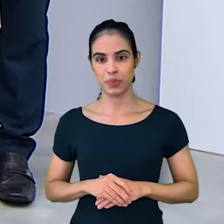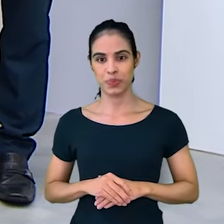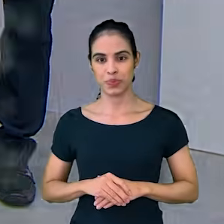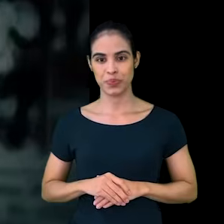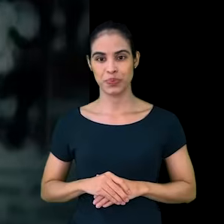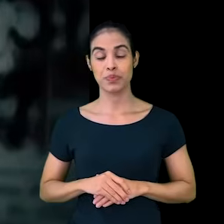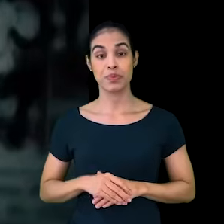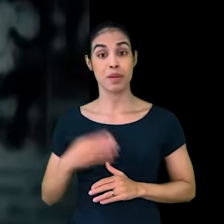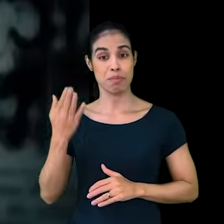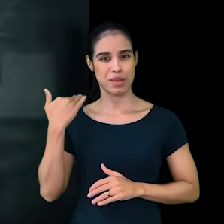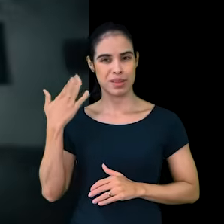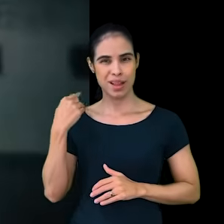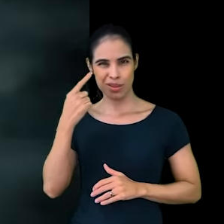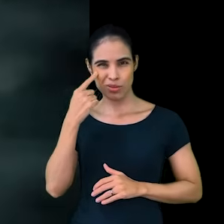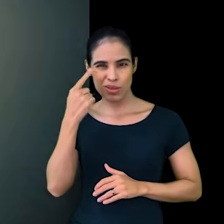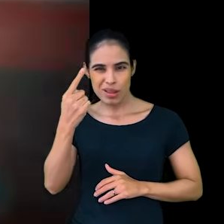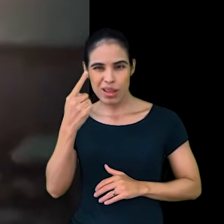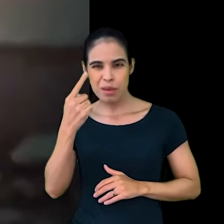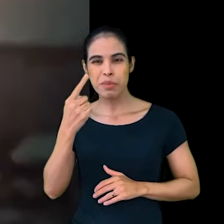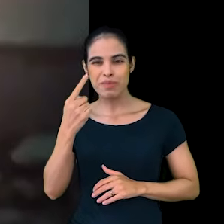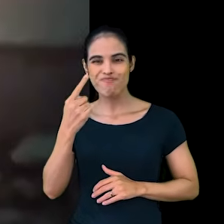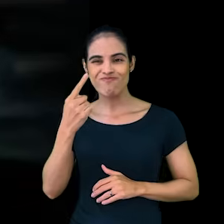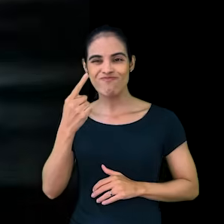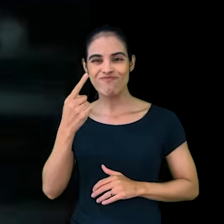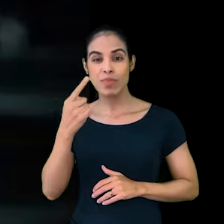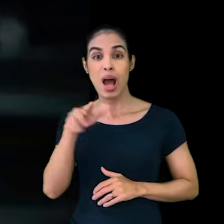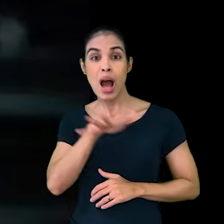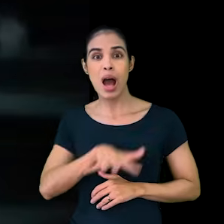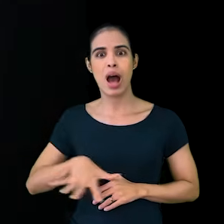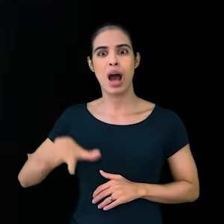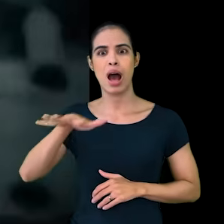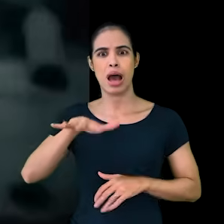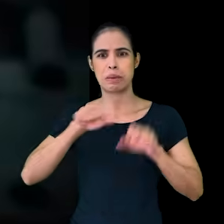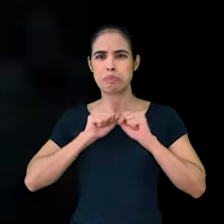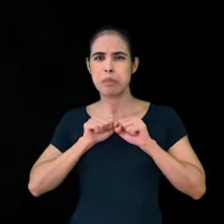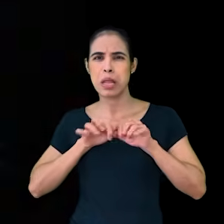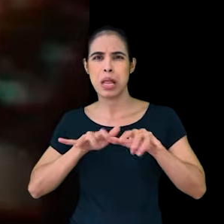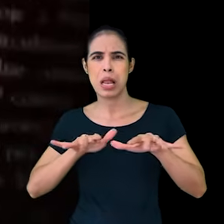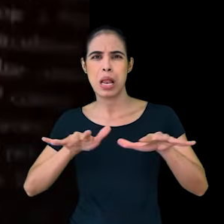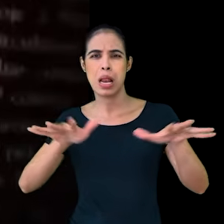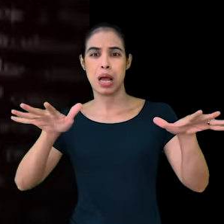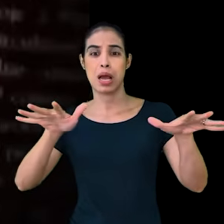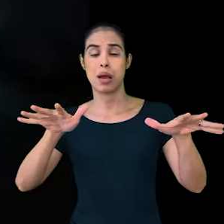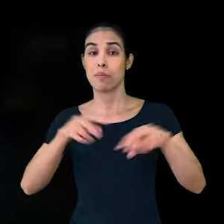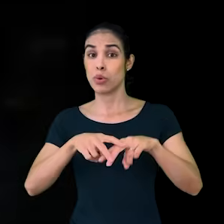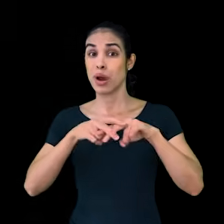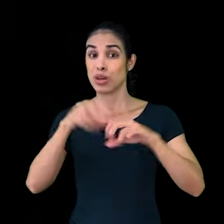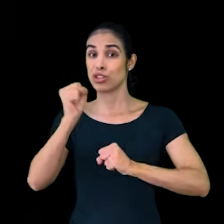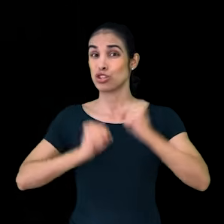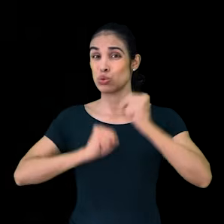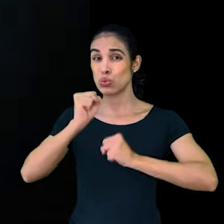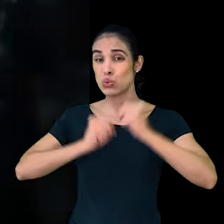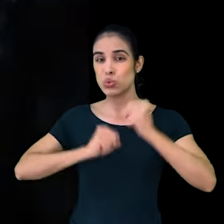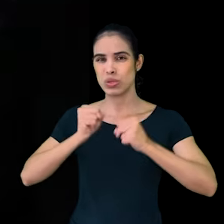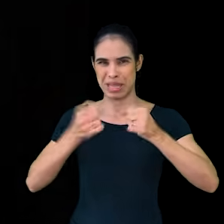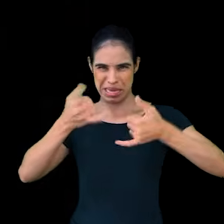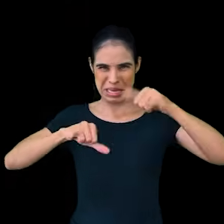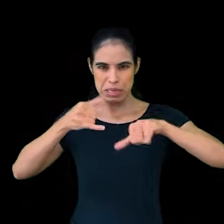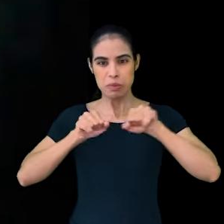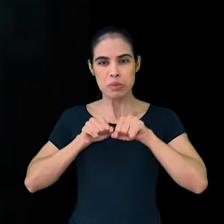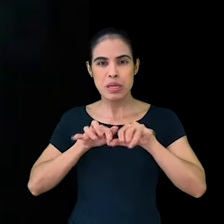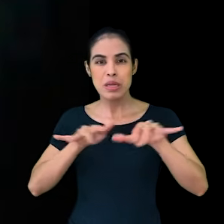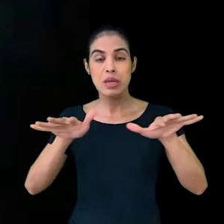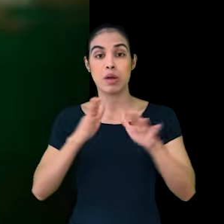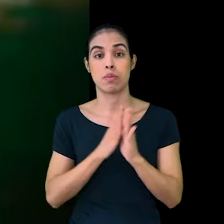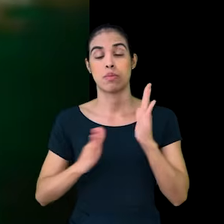aqui agora. O caso teve origem com a contaminação ambiental e ocupacional decorrente de atividades industriais